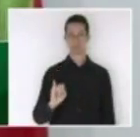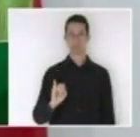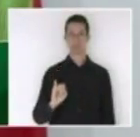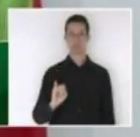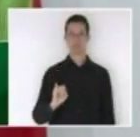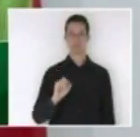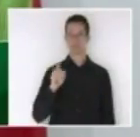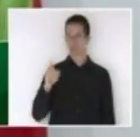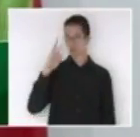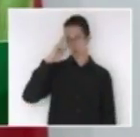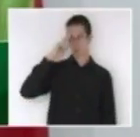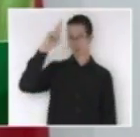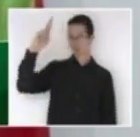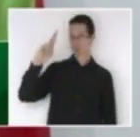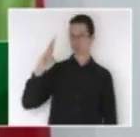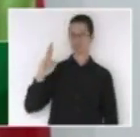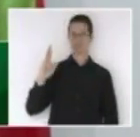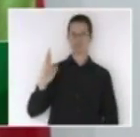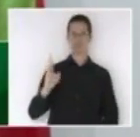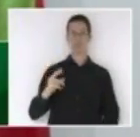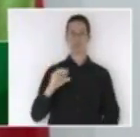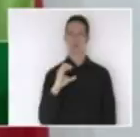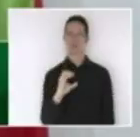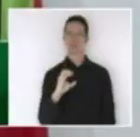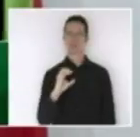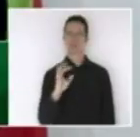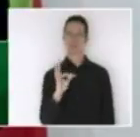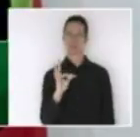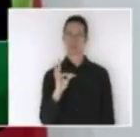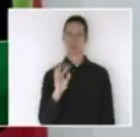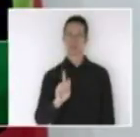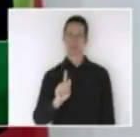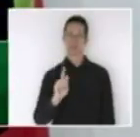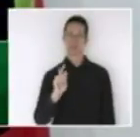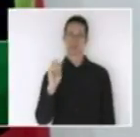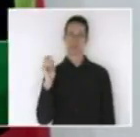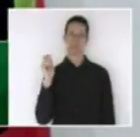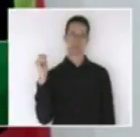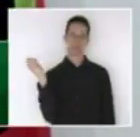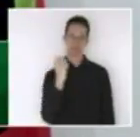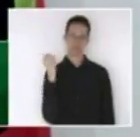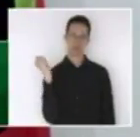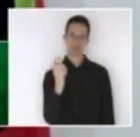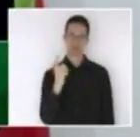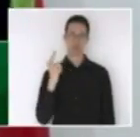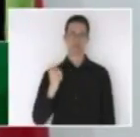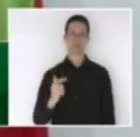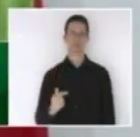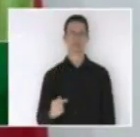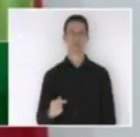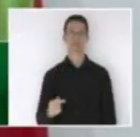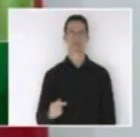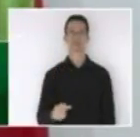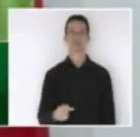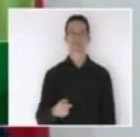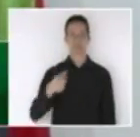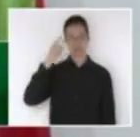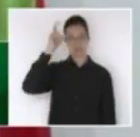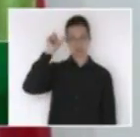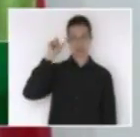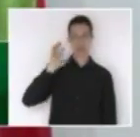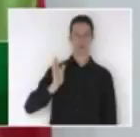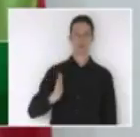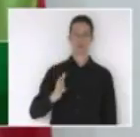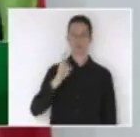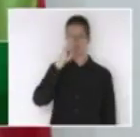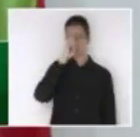CTG, a Querenciados da Ilha, que nós ontem tivemos deliciando um almoço lá, extraordinário, uma costela,